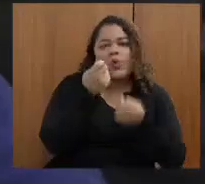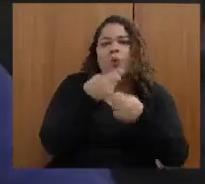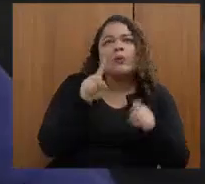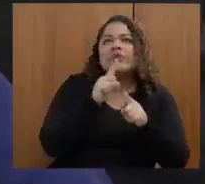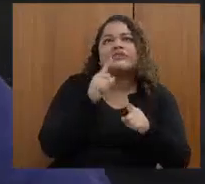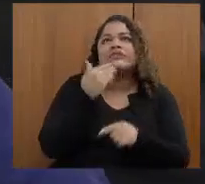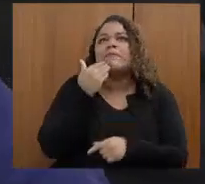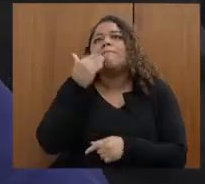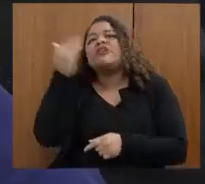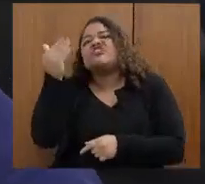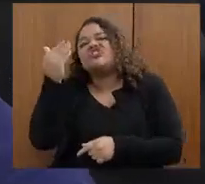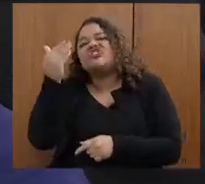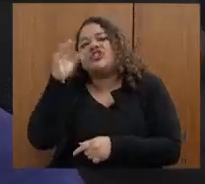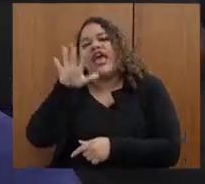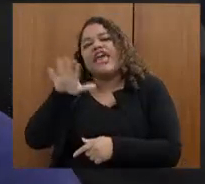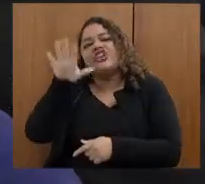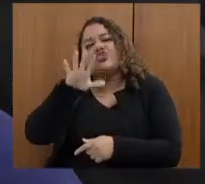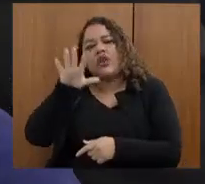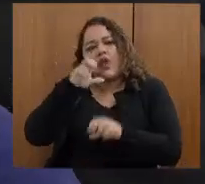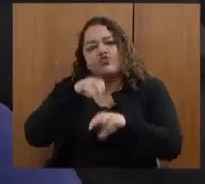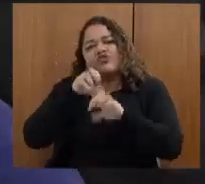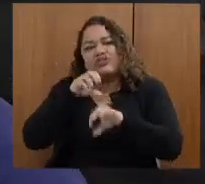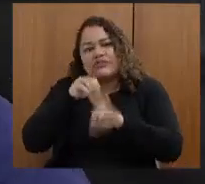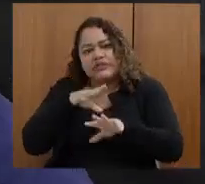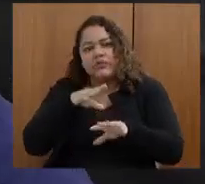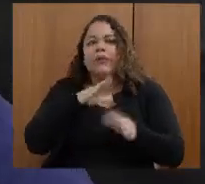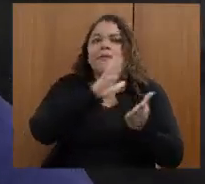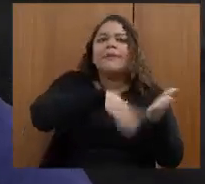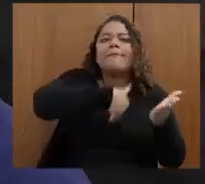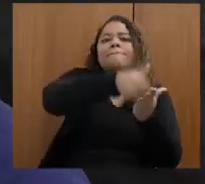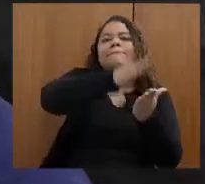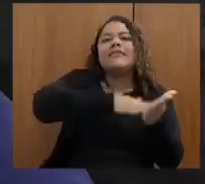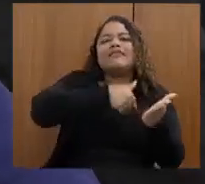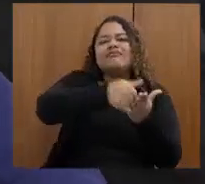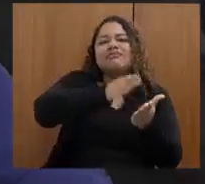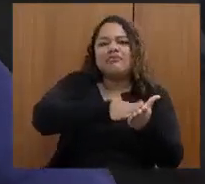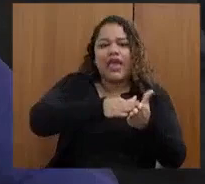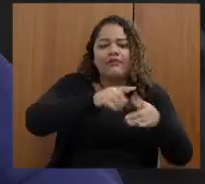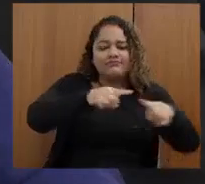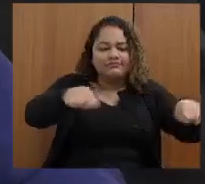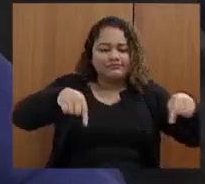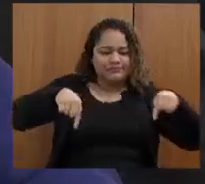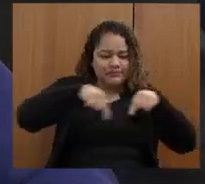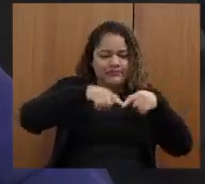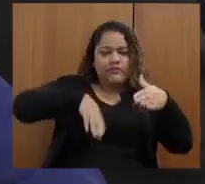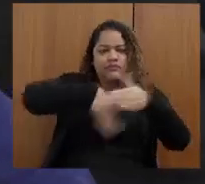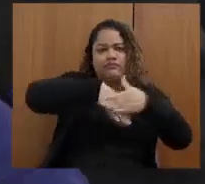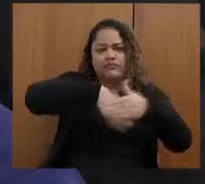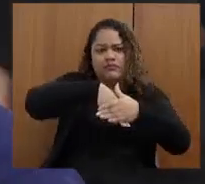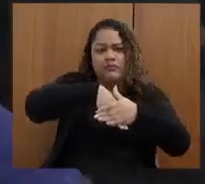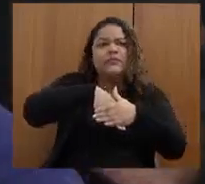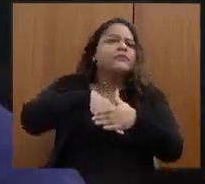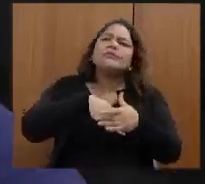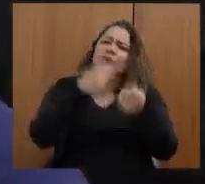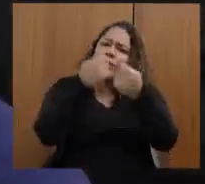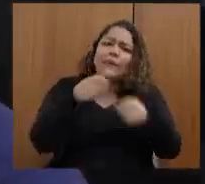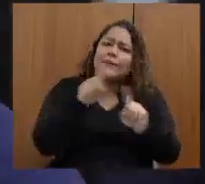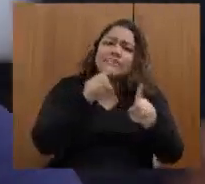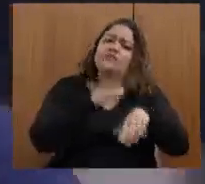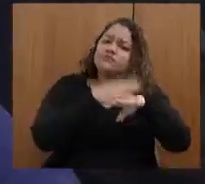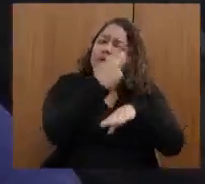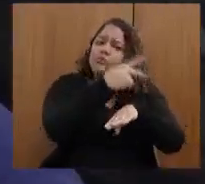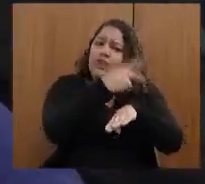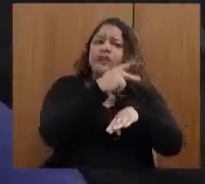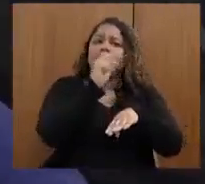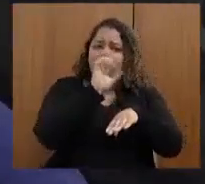uma quadra ele pode fazer isso direto com recurso da Caixa escolar Isto é autonomia ele